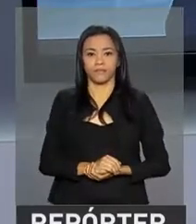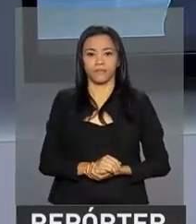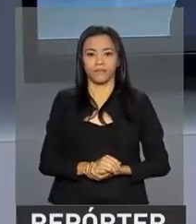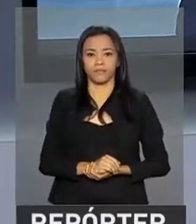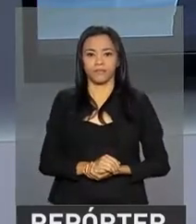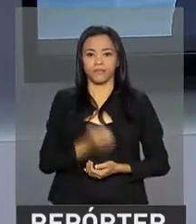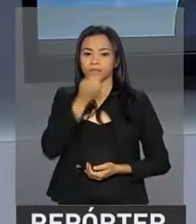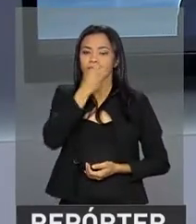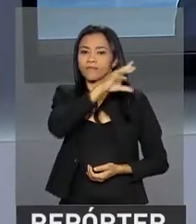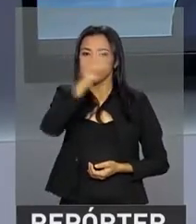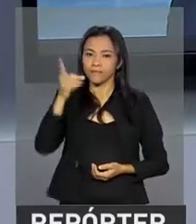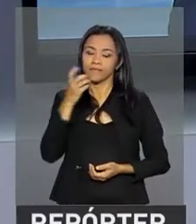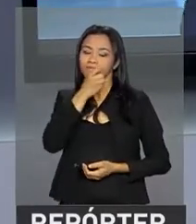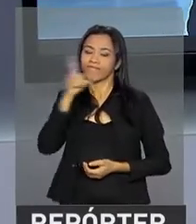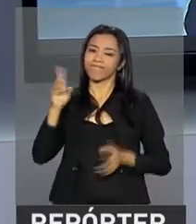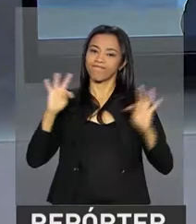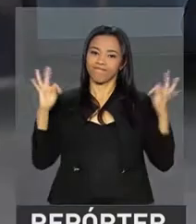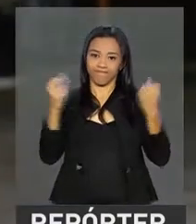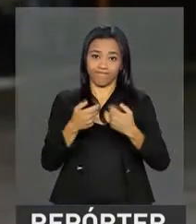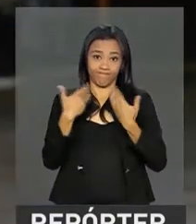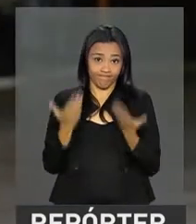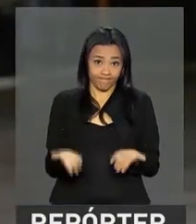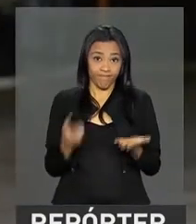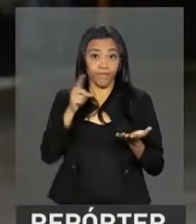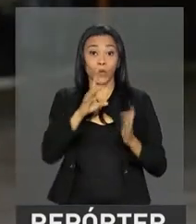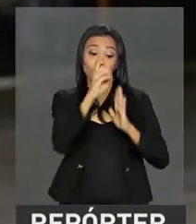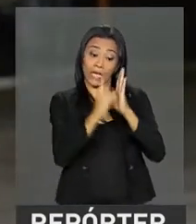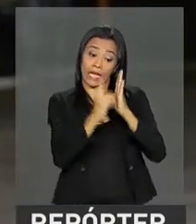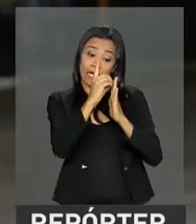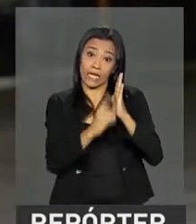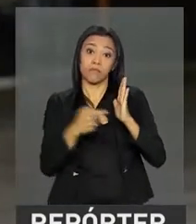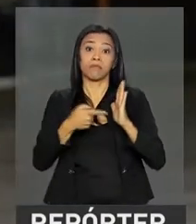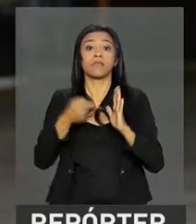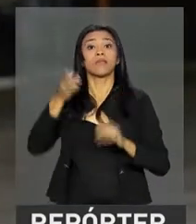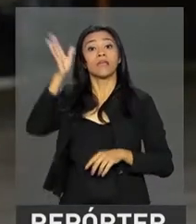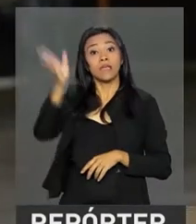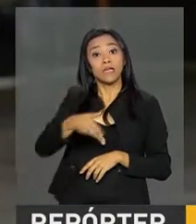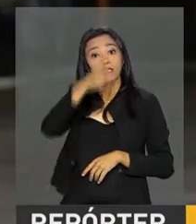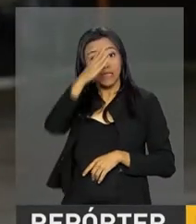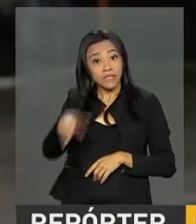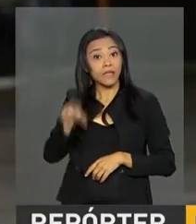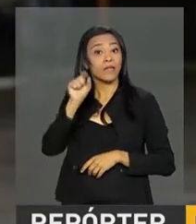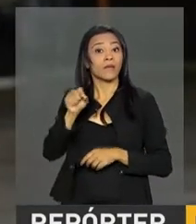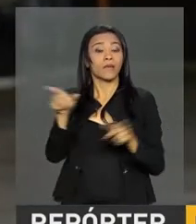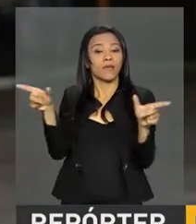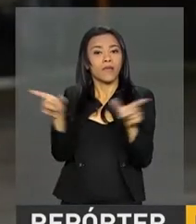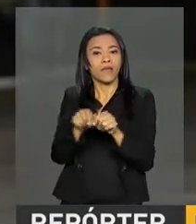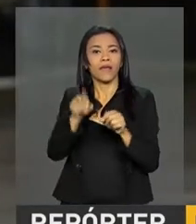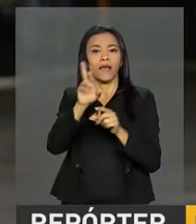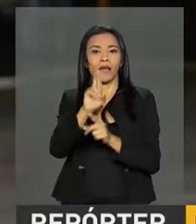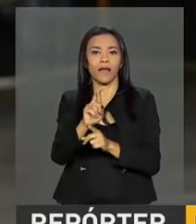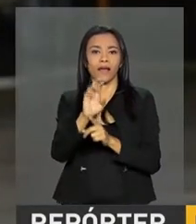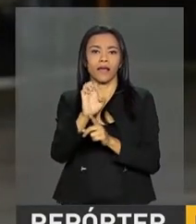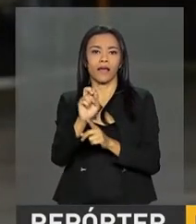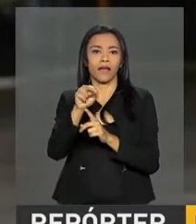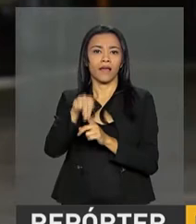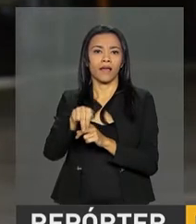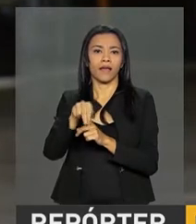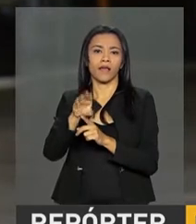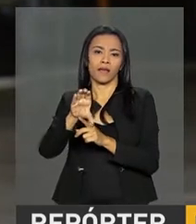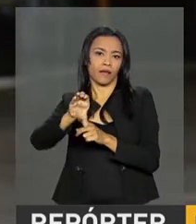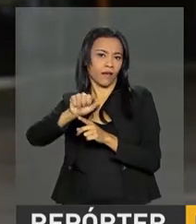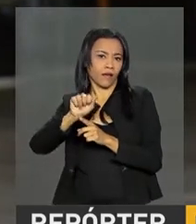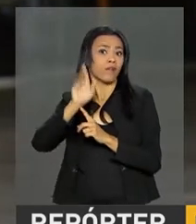bom dia carla bom dia todos olha carla o decreto que revoga a extinção da reserva nacional de cobre associados arranca